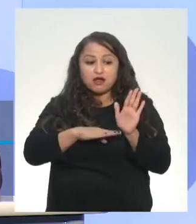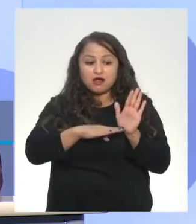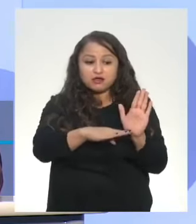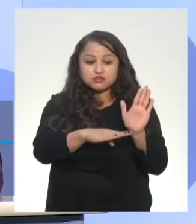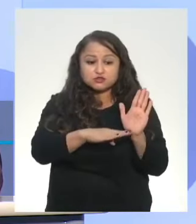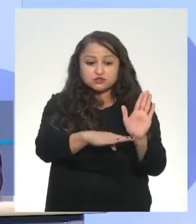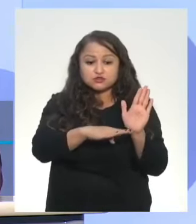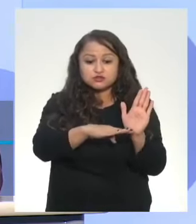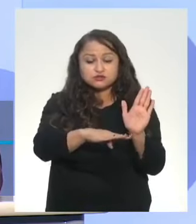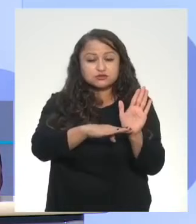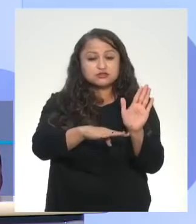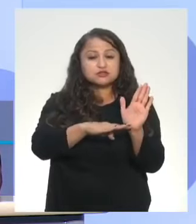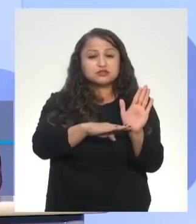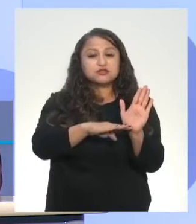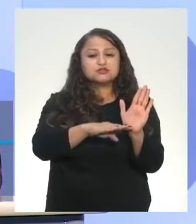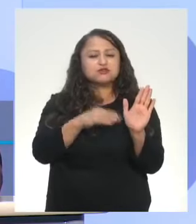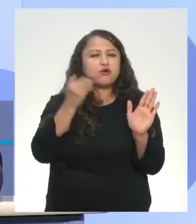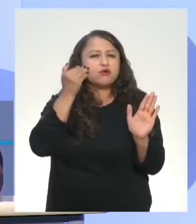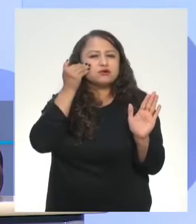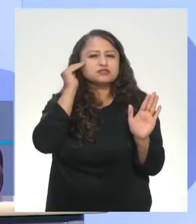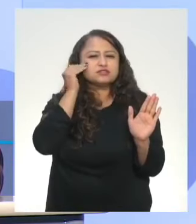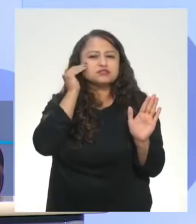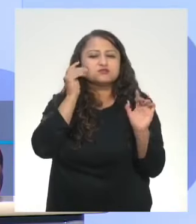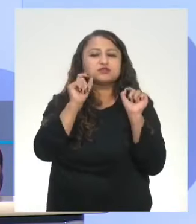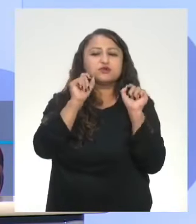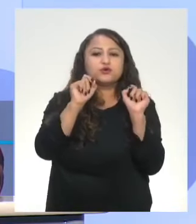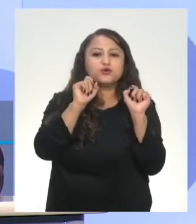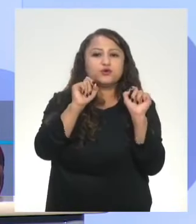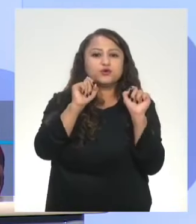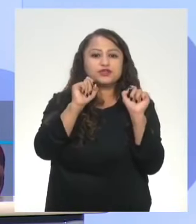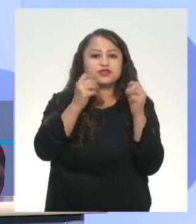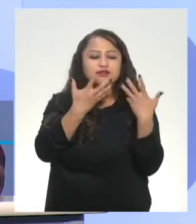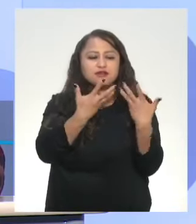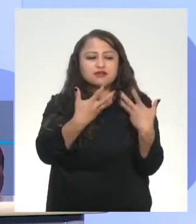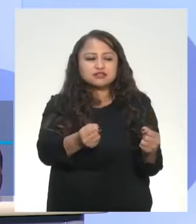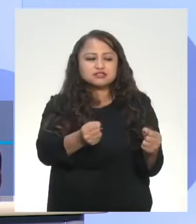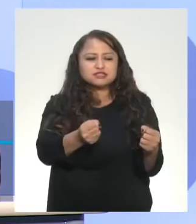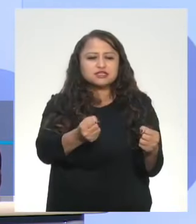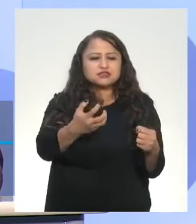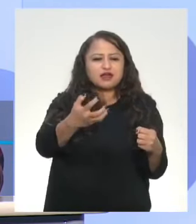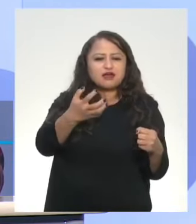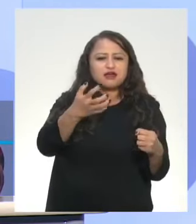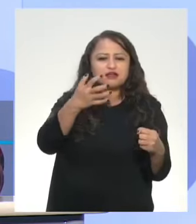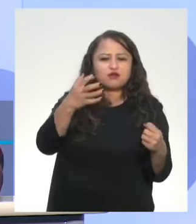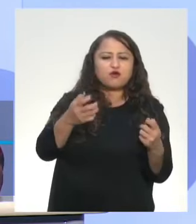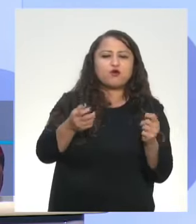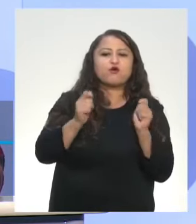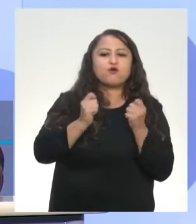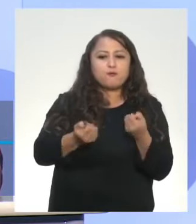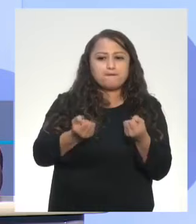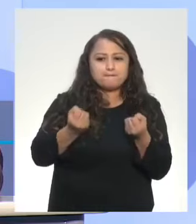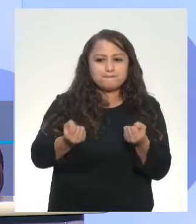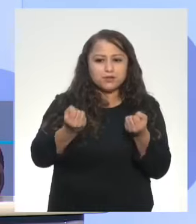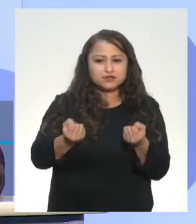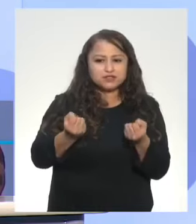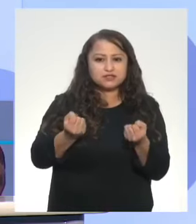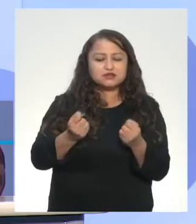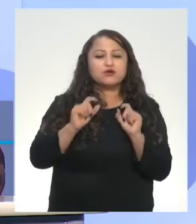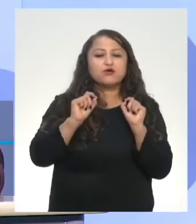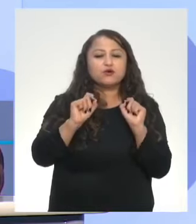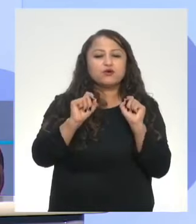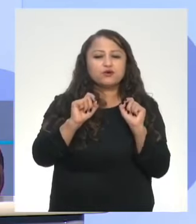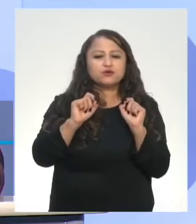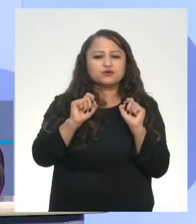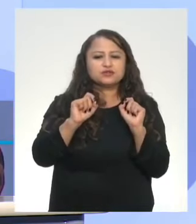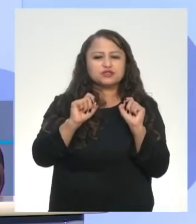para esse entendimento do que seria esse merecimento do poder, né? Por que vias essa centralização